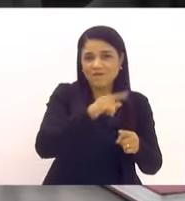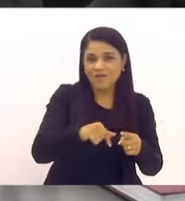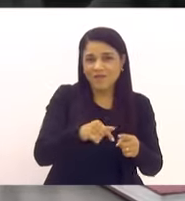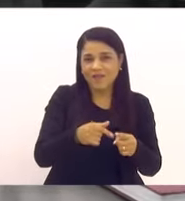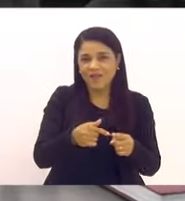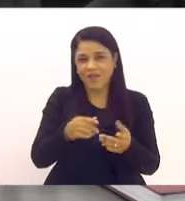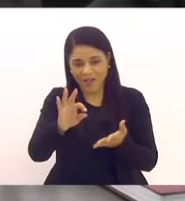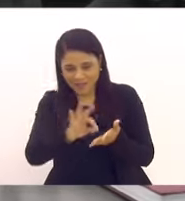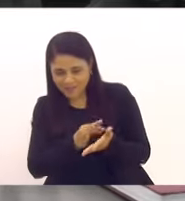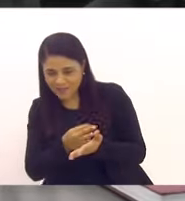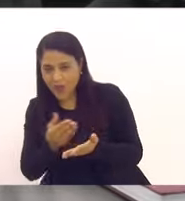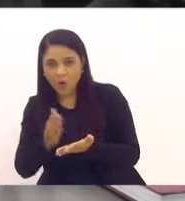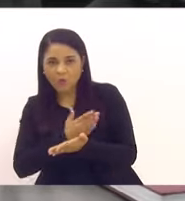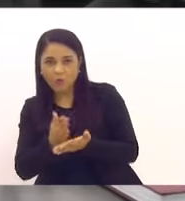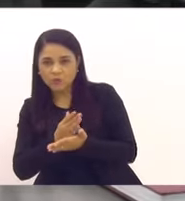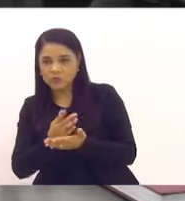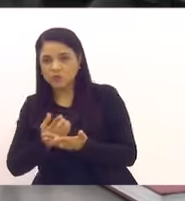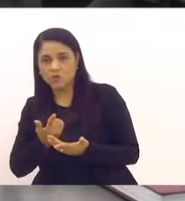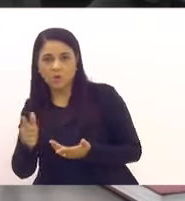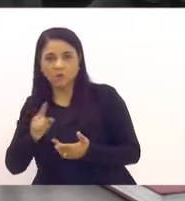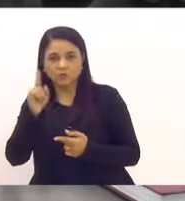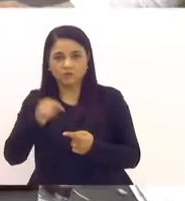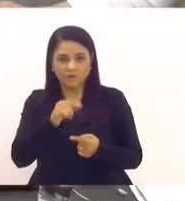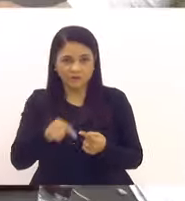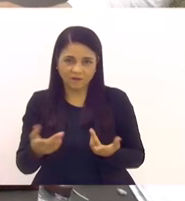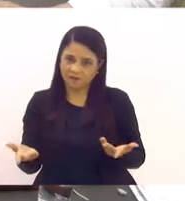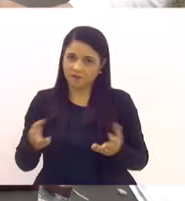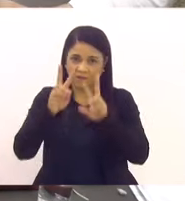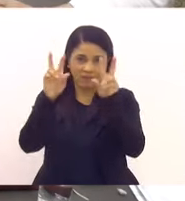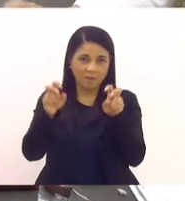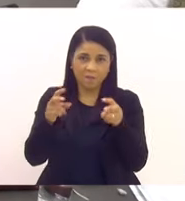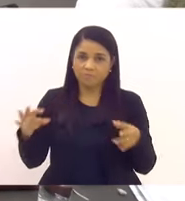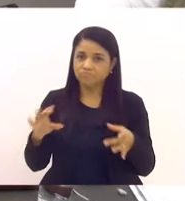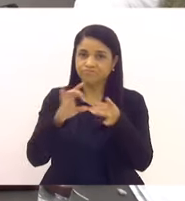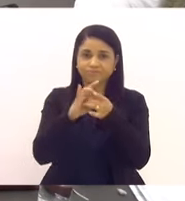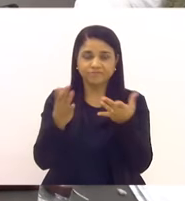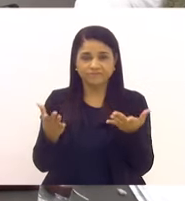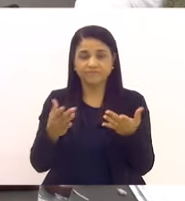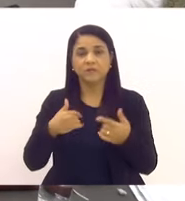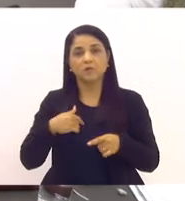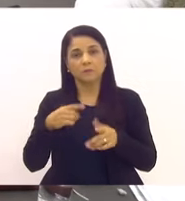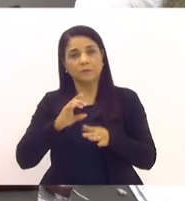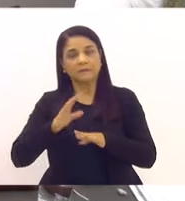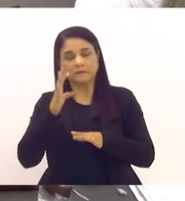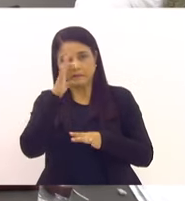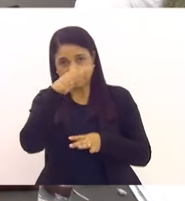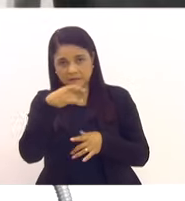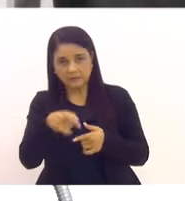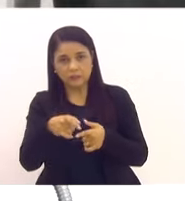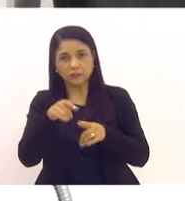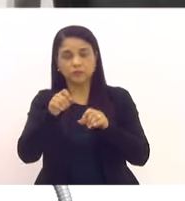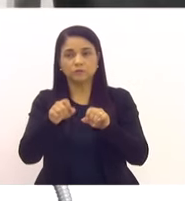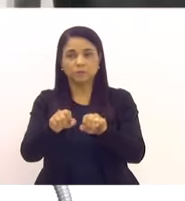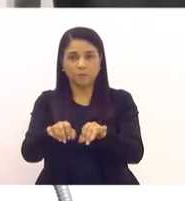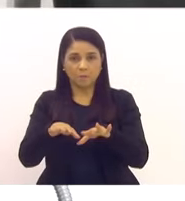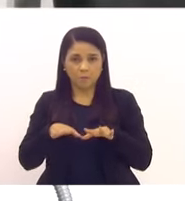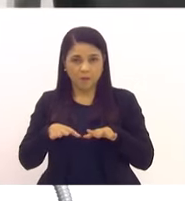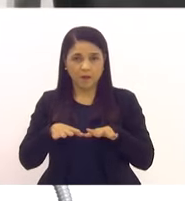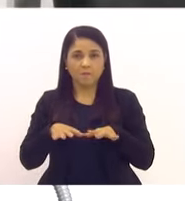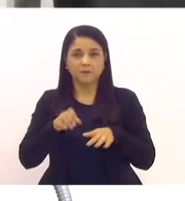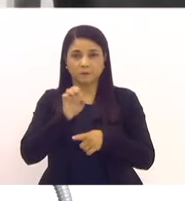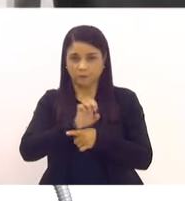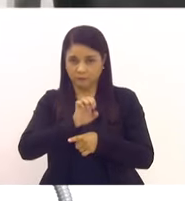o tema era... E tem outra questão, deputado Mim, que eu insisto na tese, não só de preservação do Parlamento Estadual, como a gente tem feito e praticado